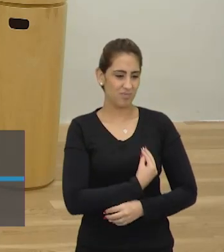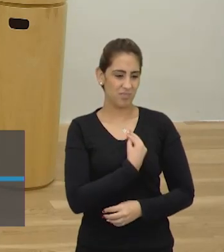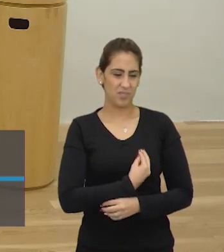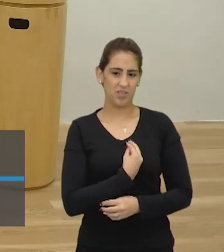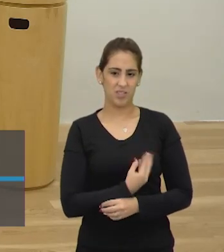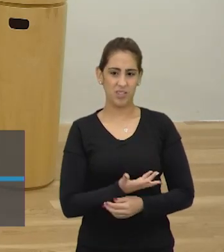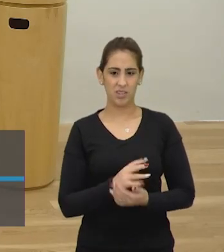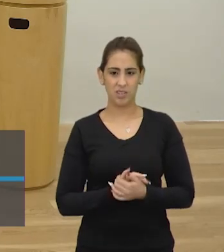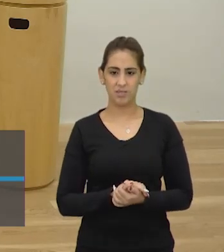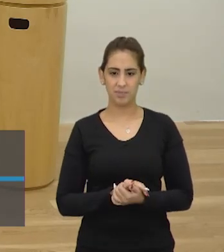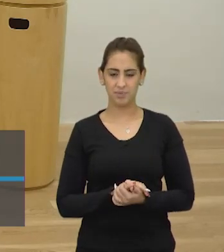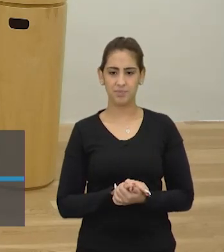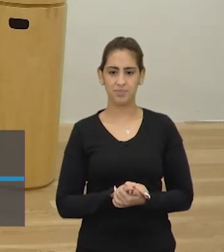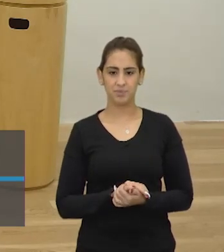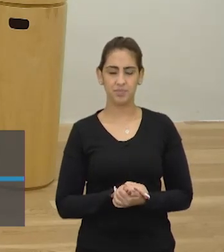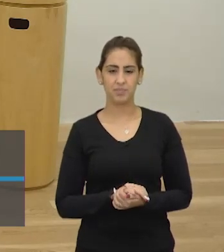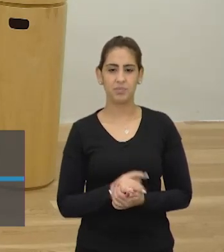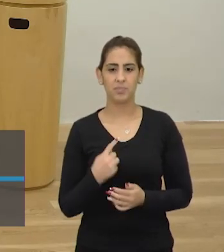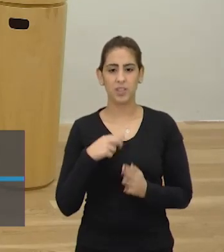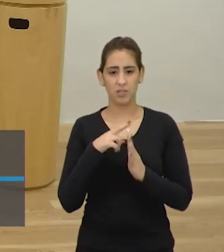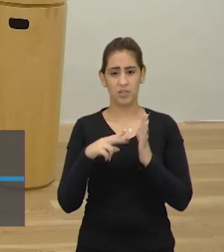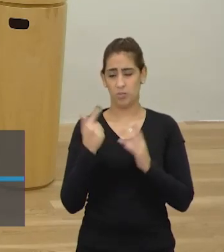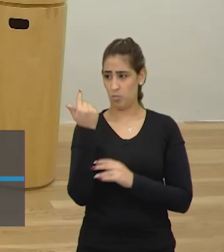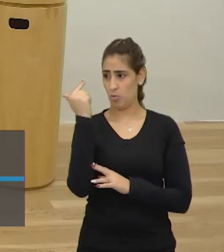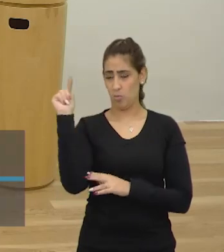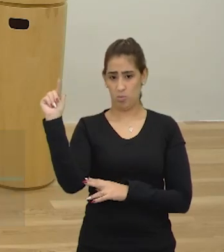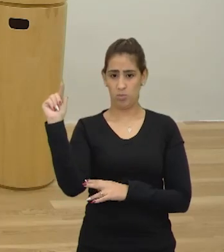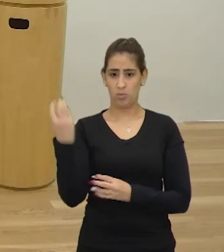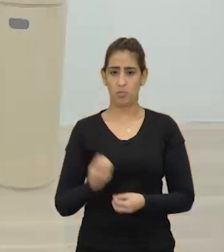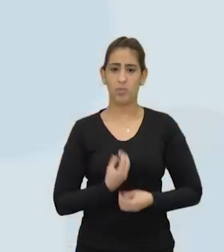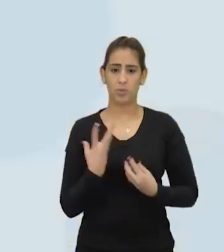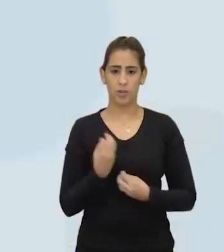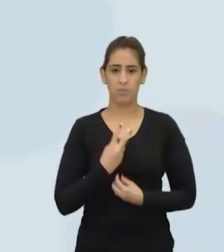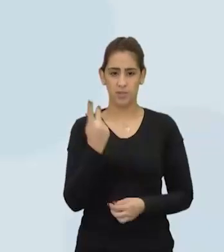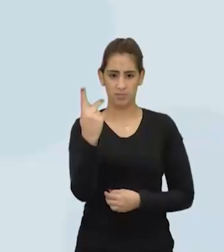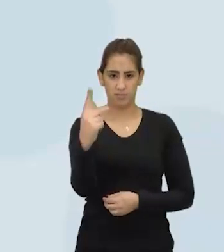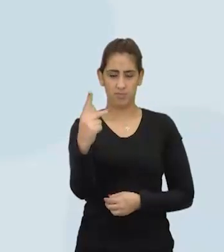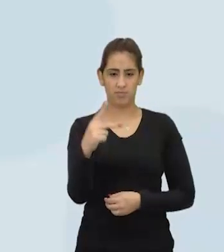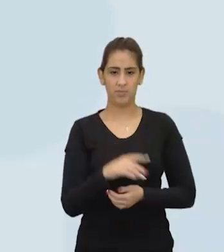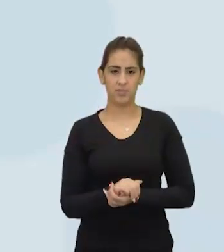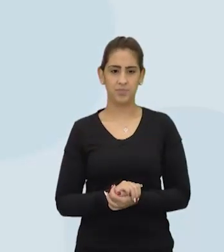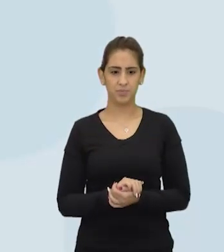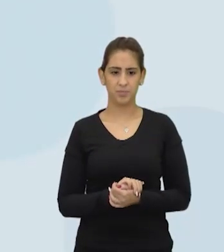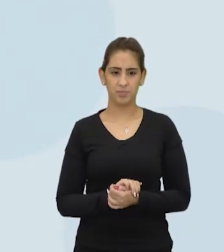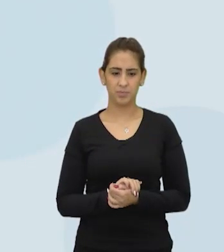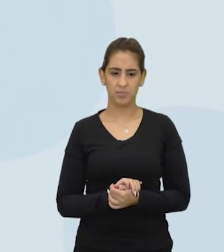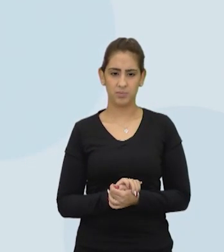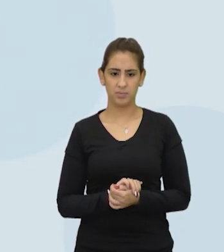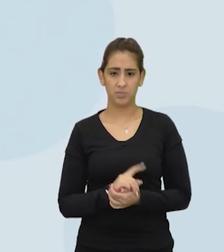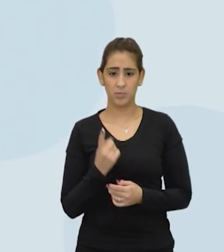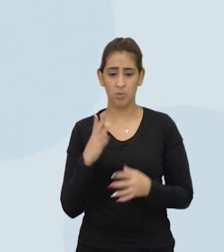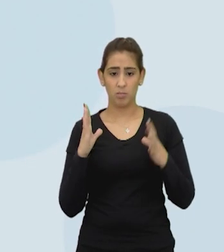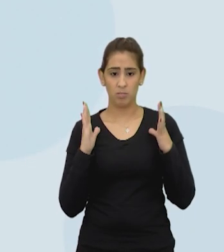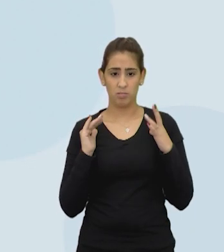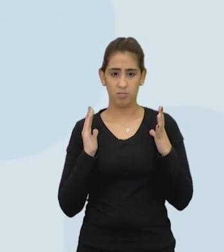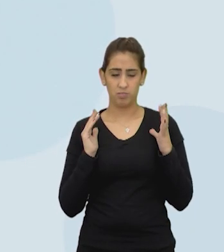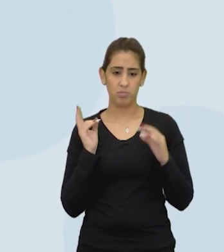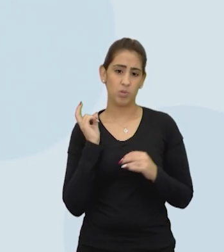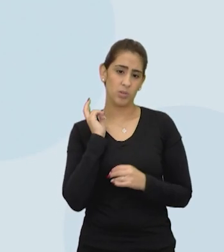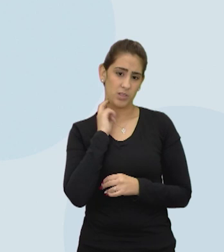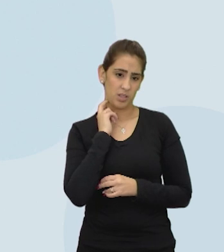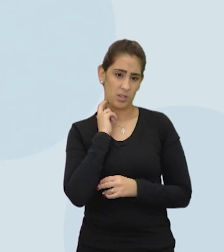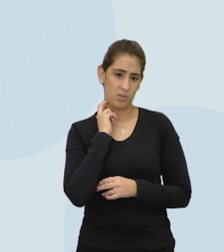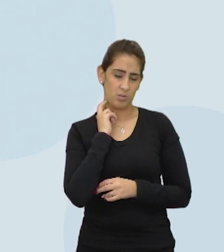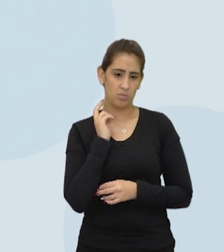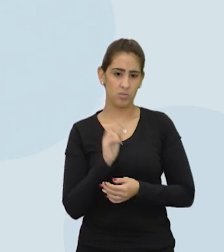vida. O Augusto dos Anjos tem muito disso. Vamos ler outro poema dele? Olha só. O Morcego, de Augusto dos